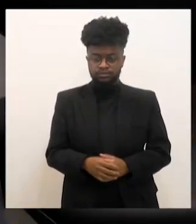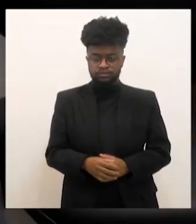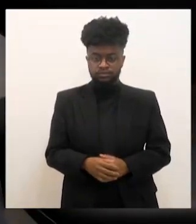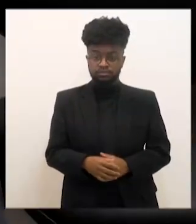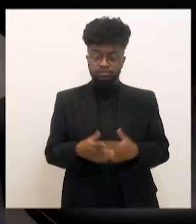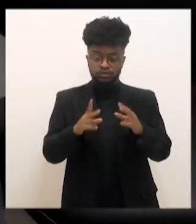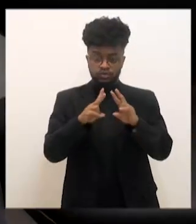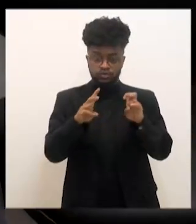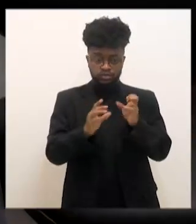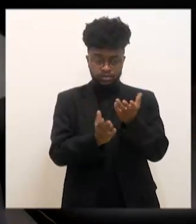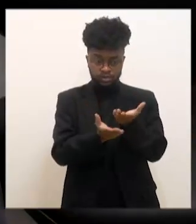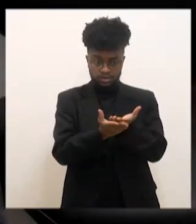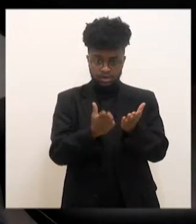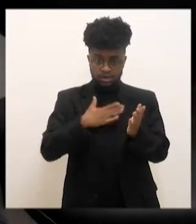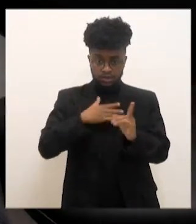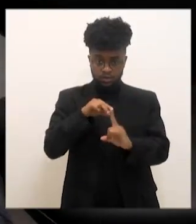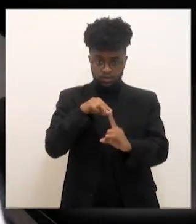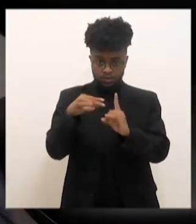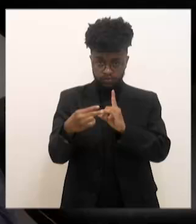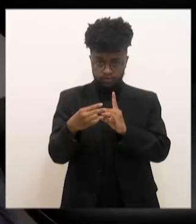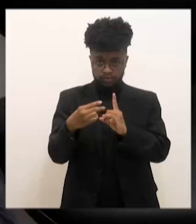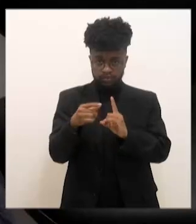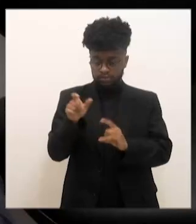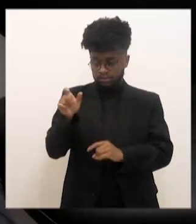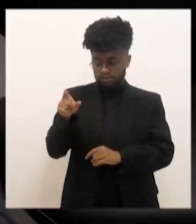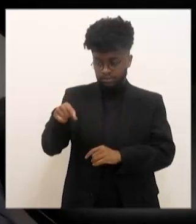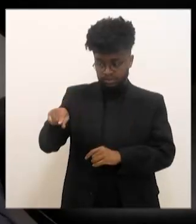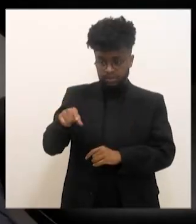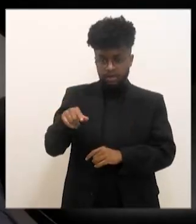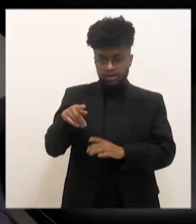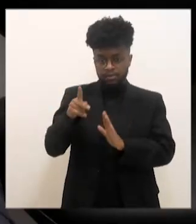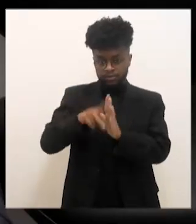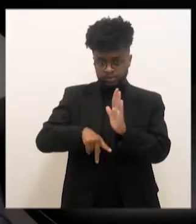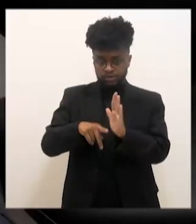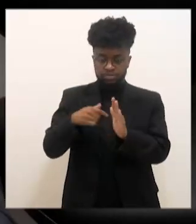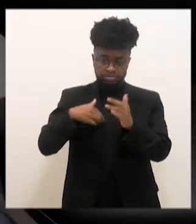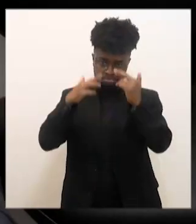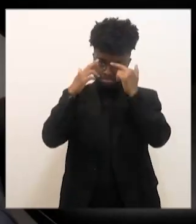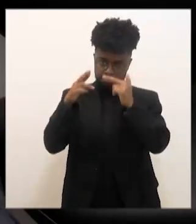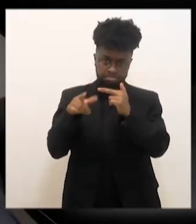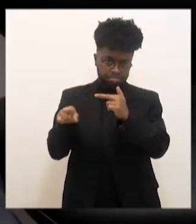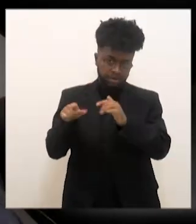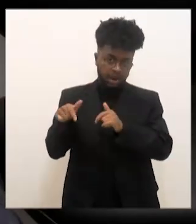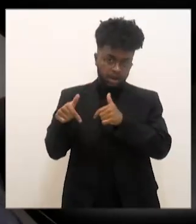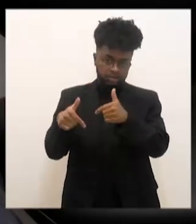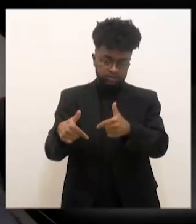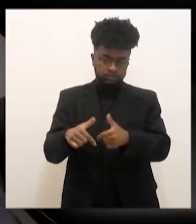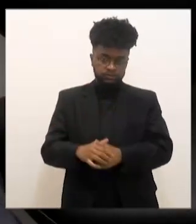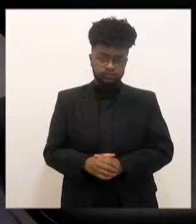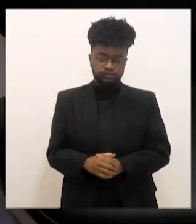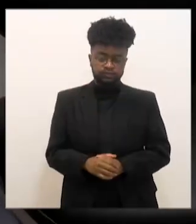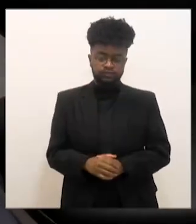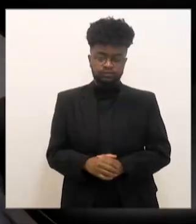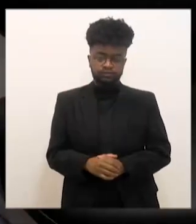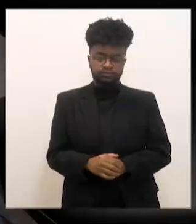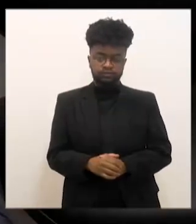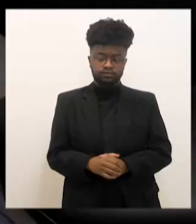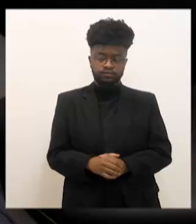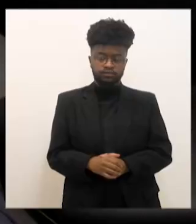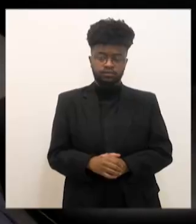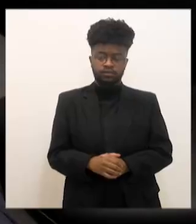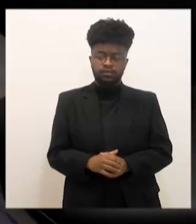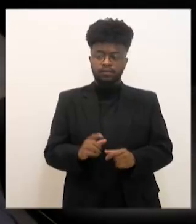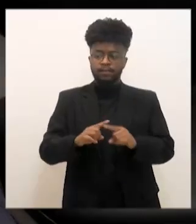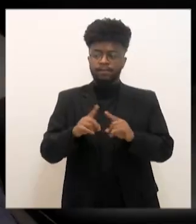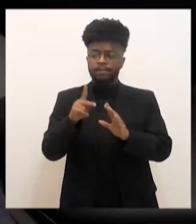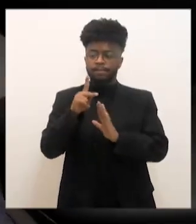meu entendimento, esse projeto, com todo respeito à iniciativa do autor, né,